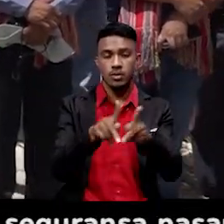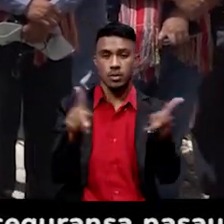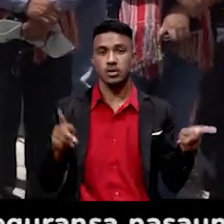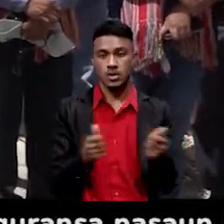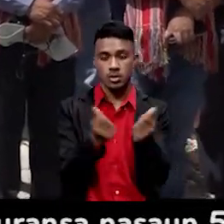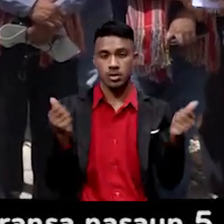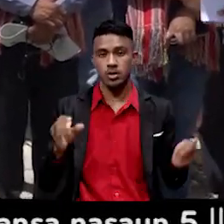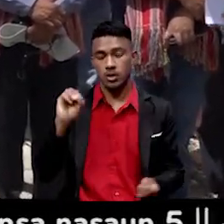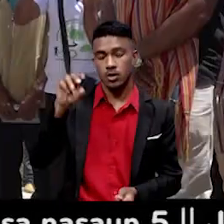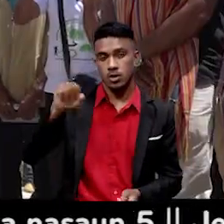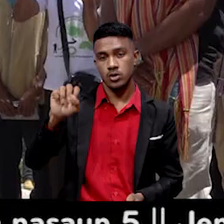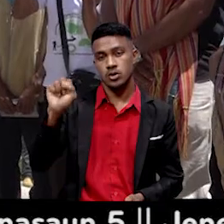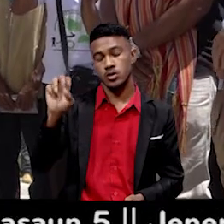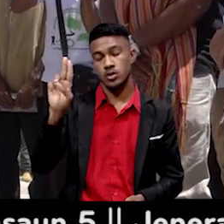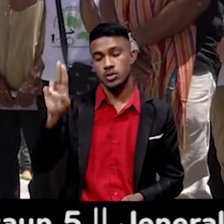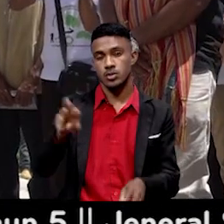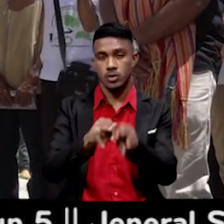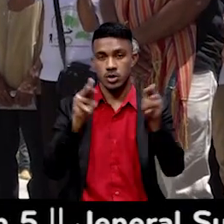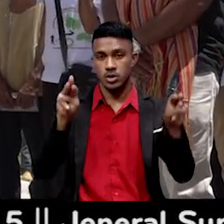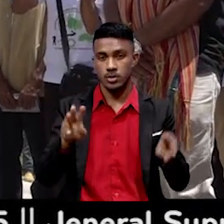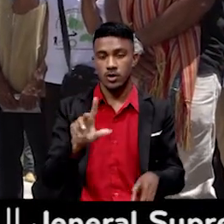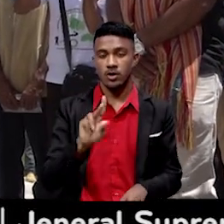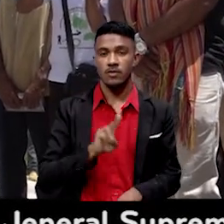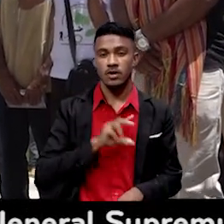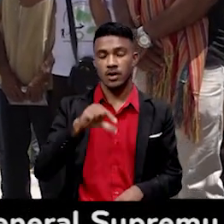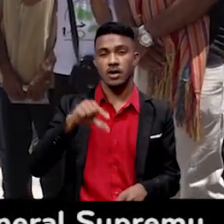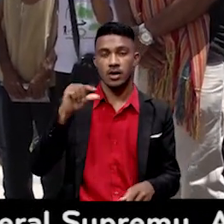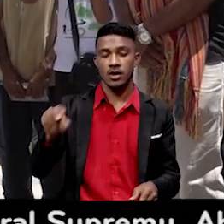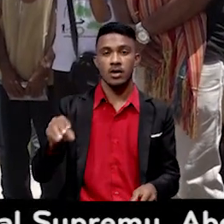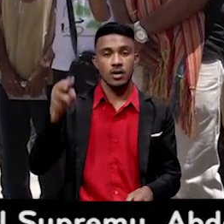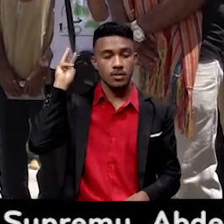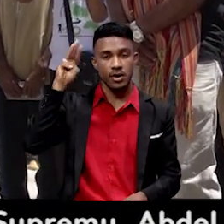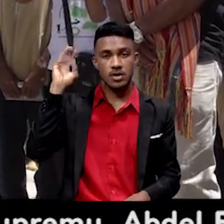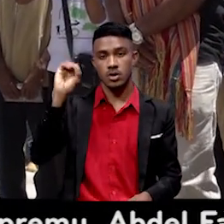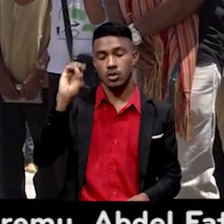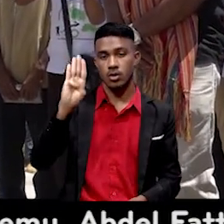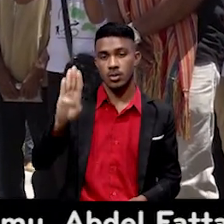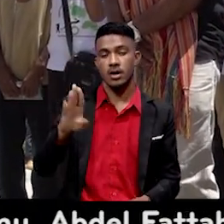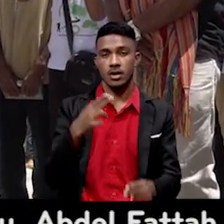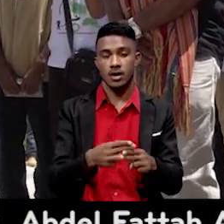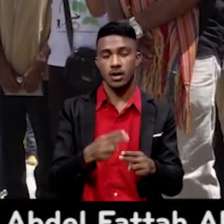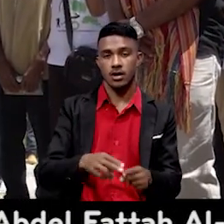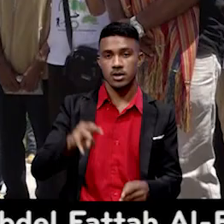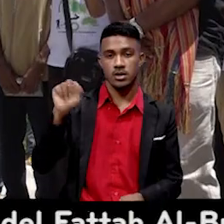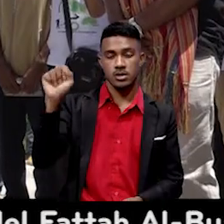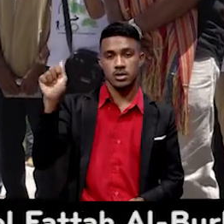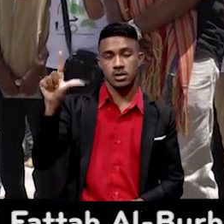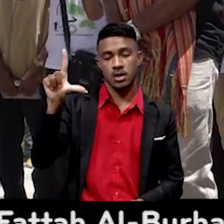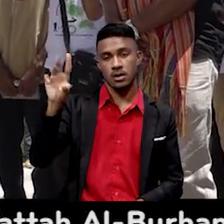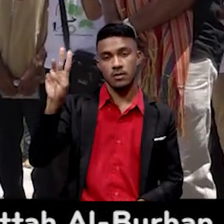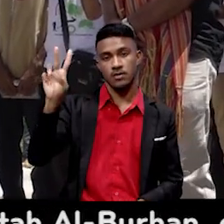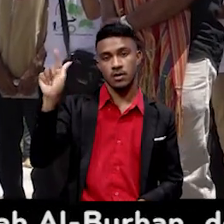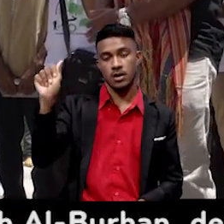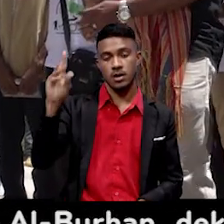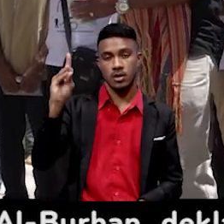sul, município Viqueque. Ministro Obras Públicas Salvador dos Reis Pires, ATT, estrada ne belefou benefício da